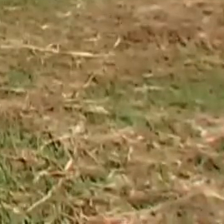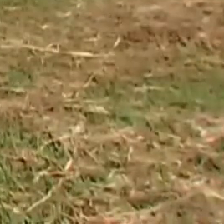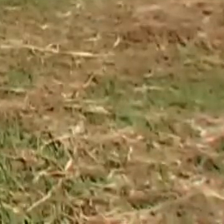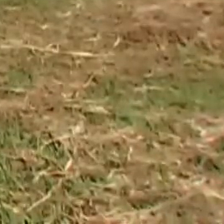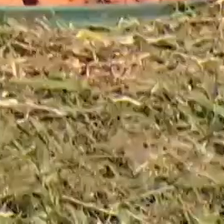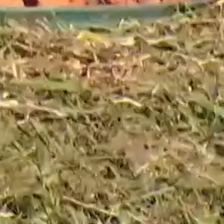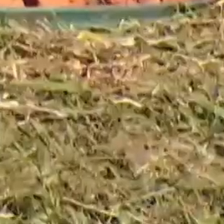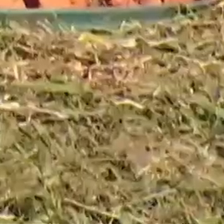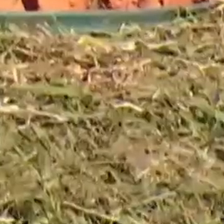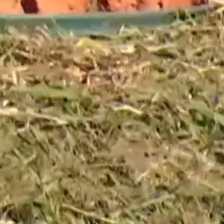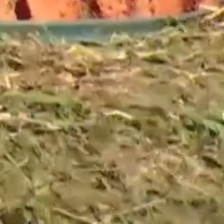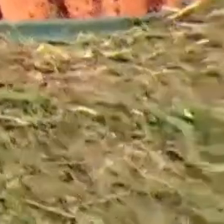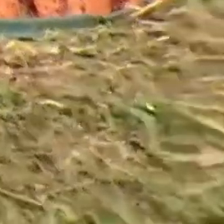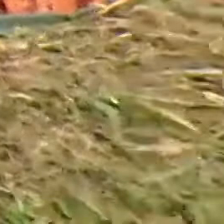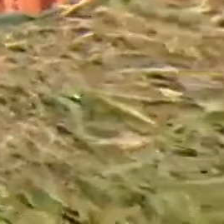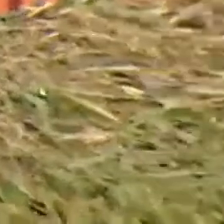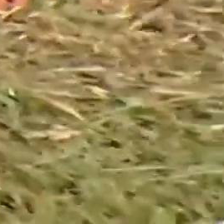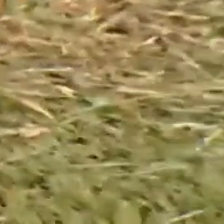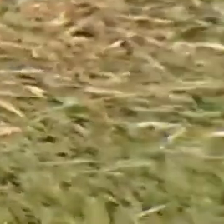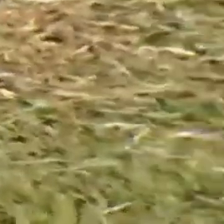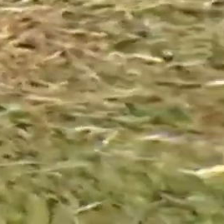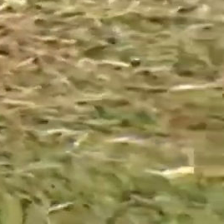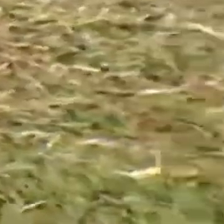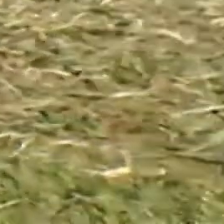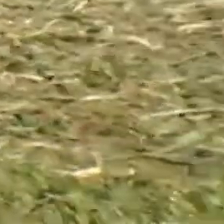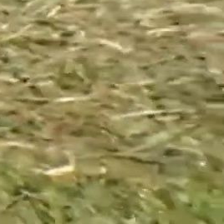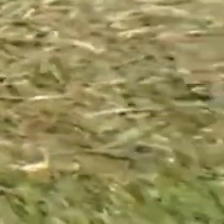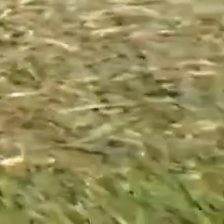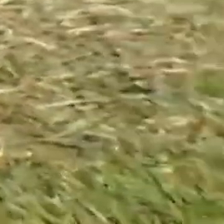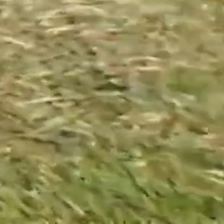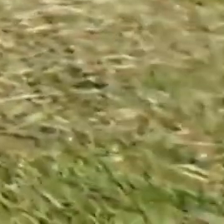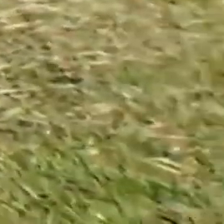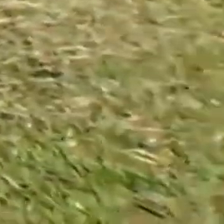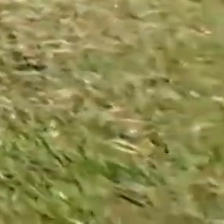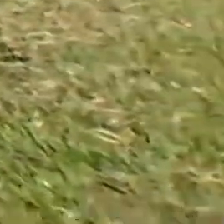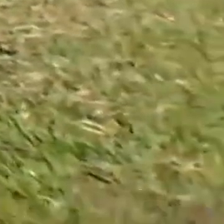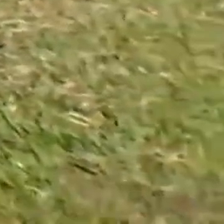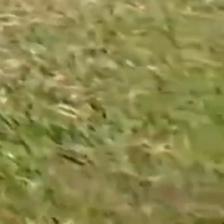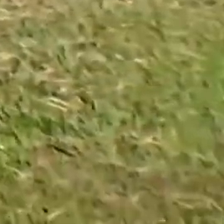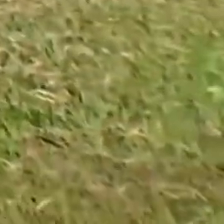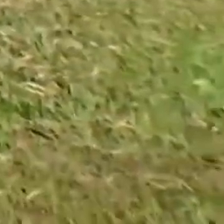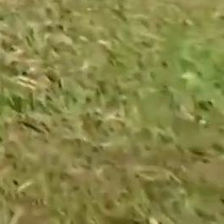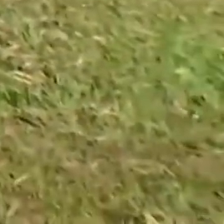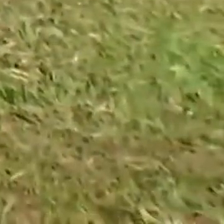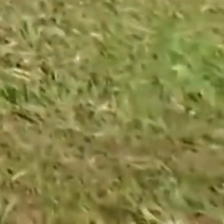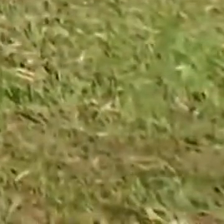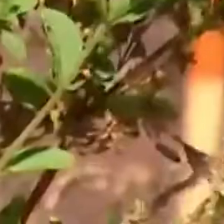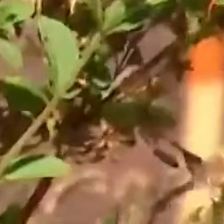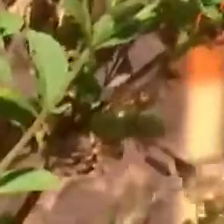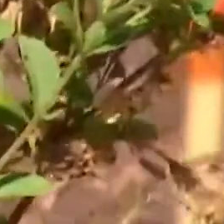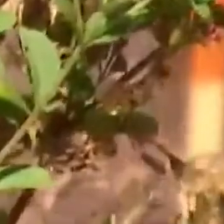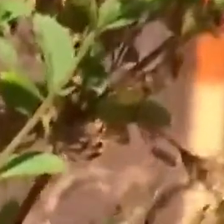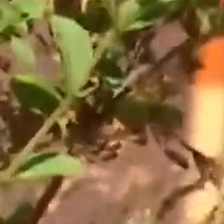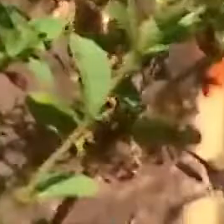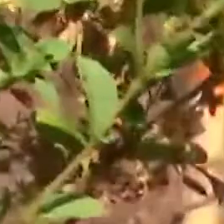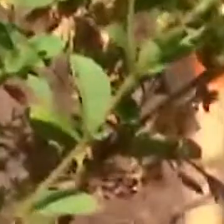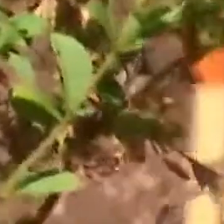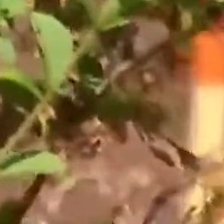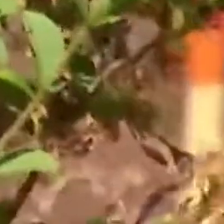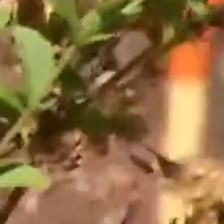são interessantes. Esses canteiros temáticos abrigam uma infinidade de tipos de plantas. Há